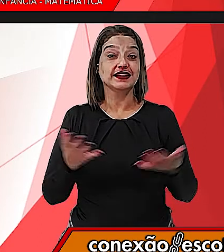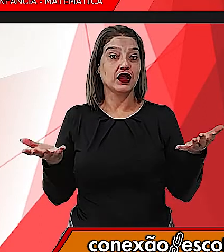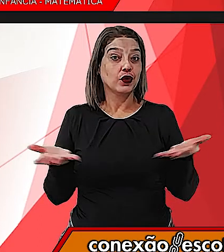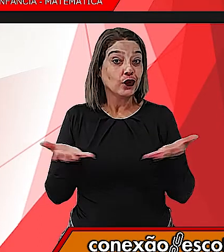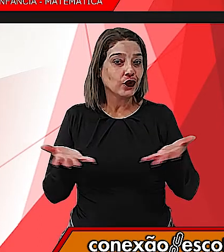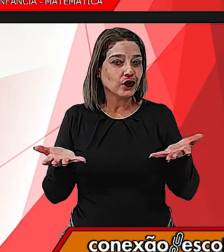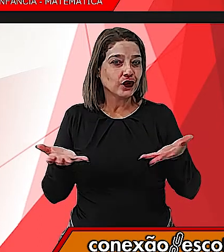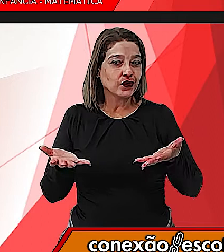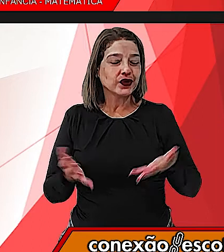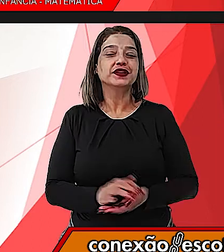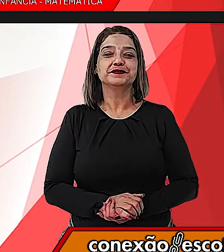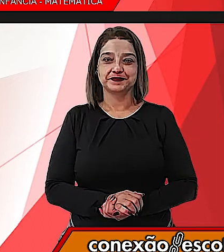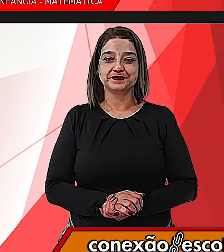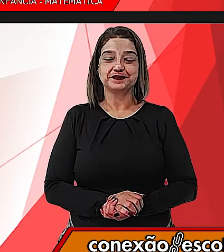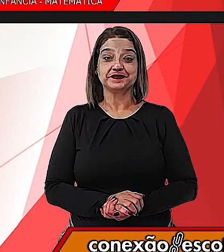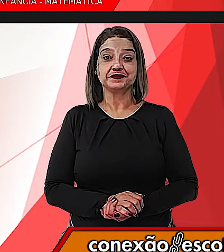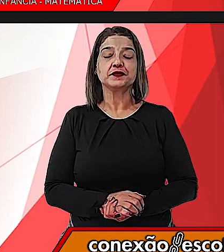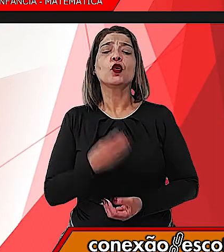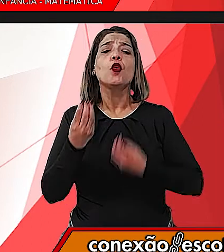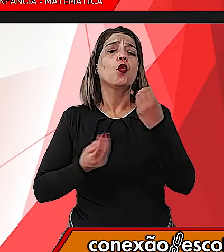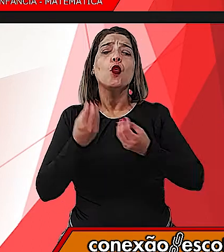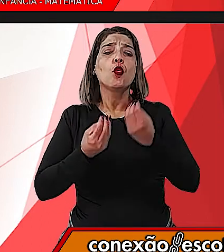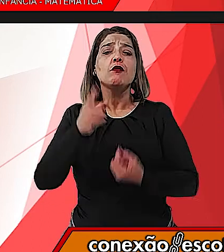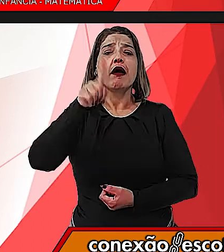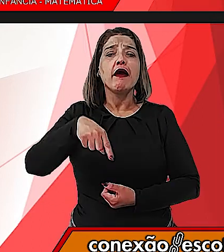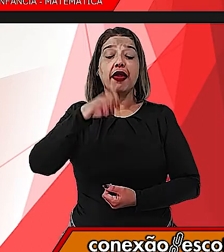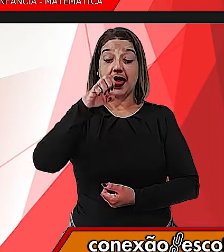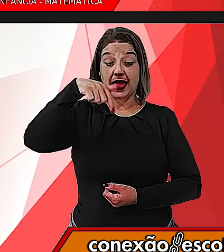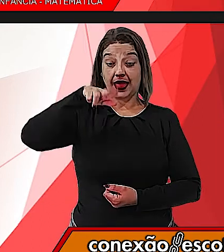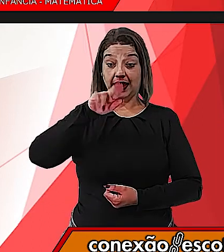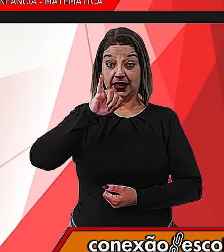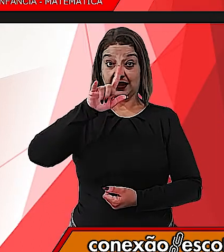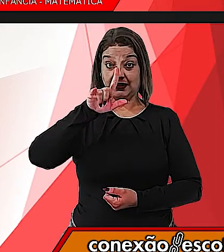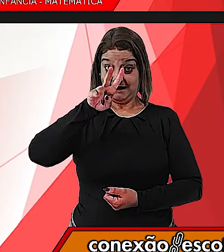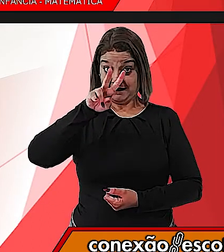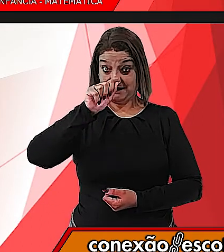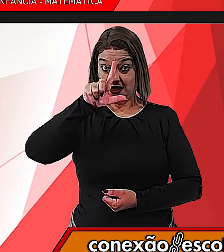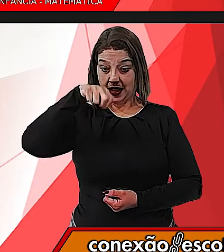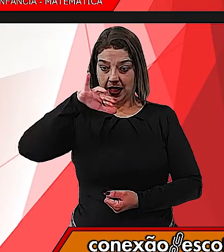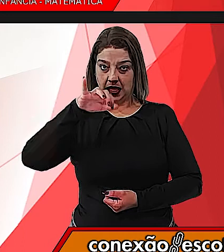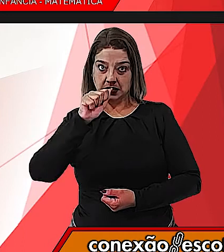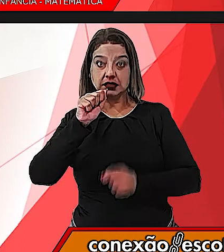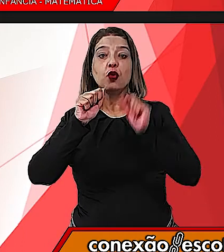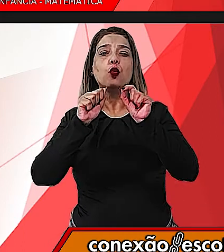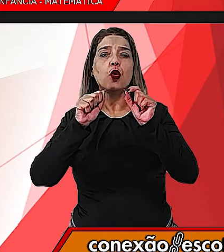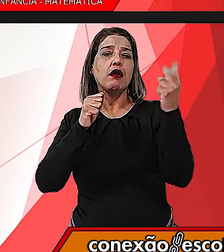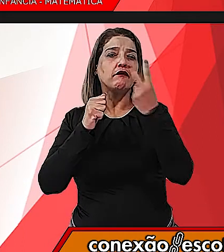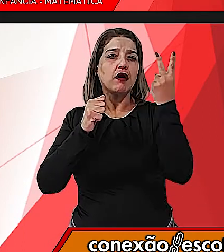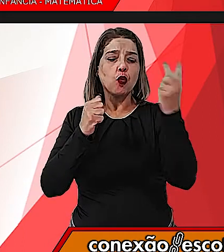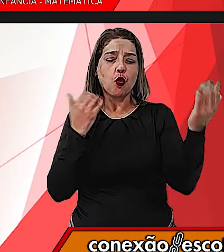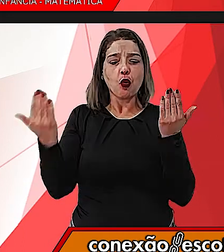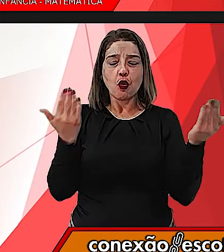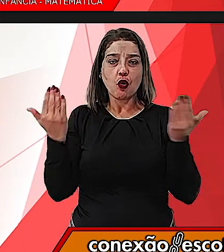Agora, nós vamos ver sobre equivalência de valores entre cédulas e moedas.